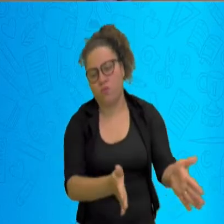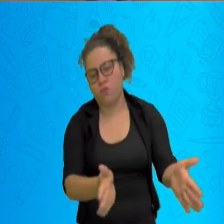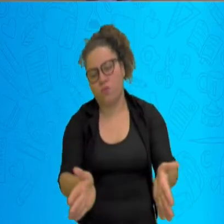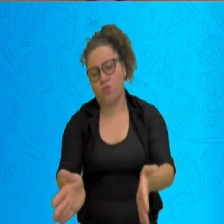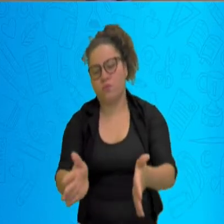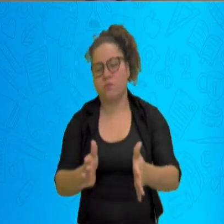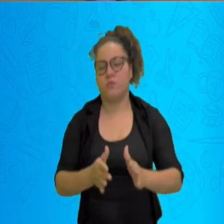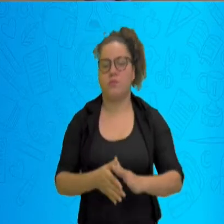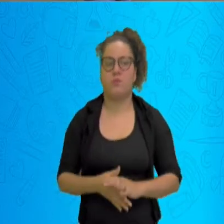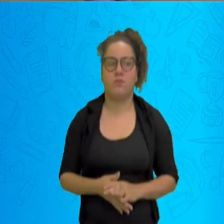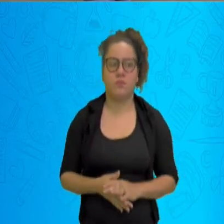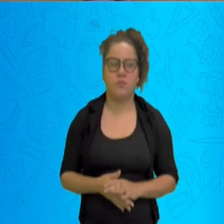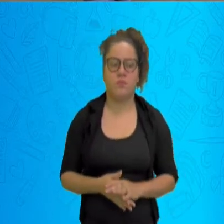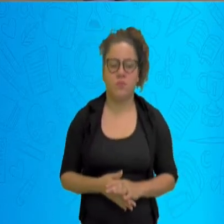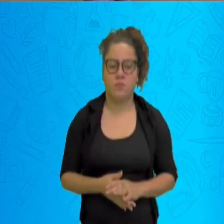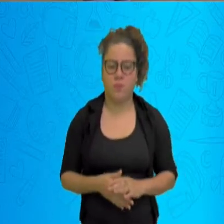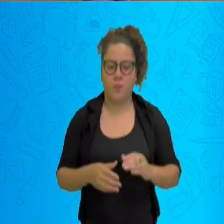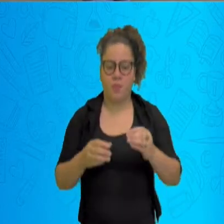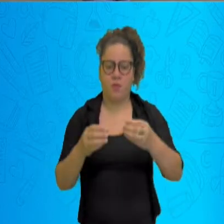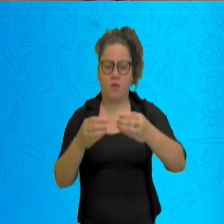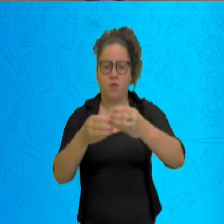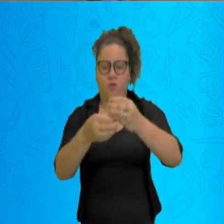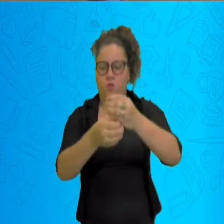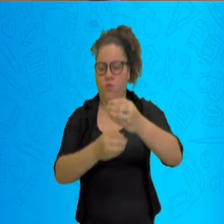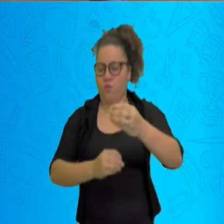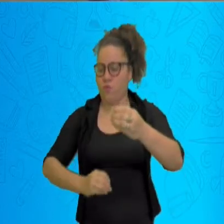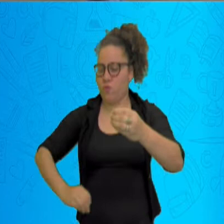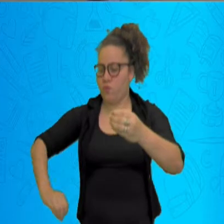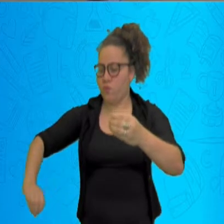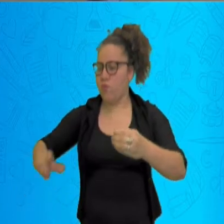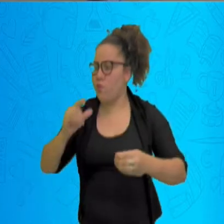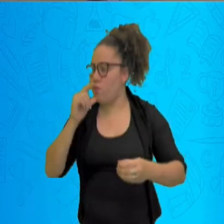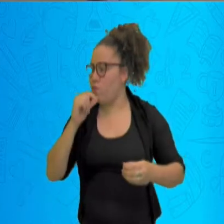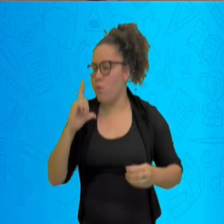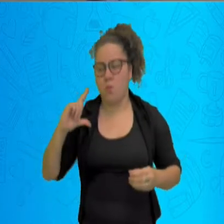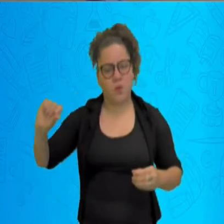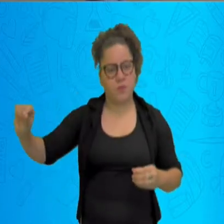vai encontrar a tubulação, os canos.